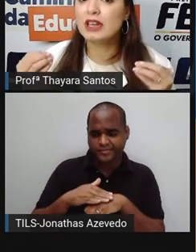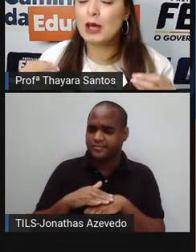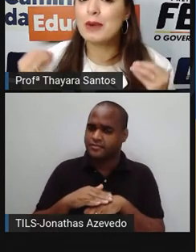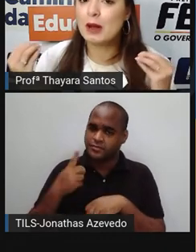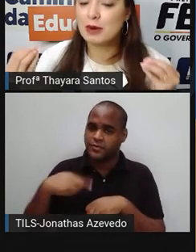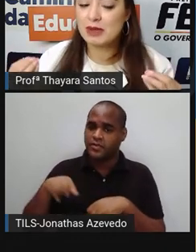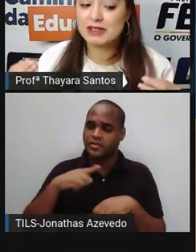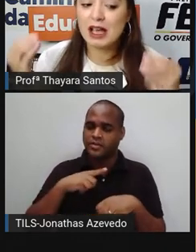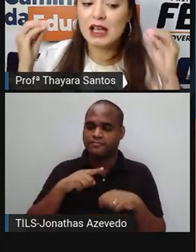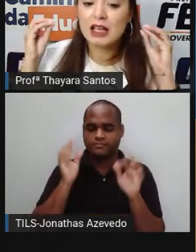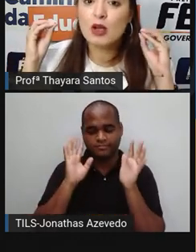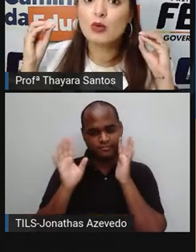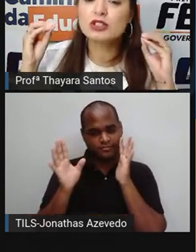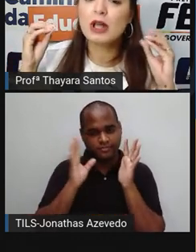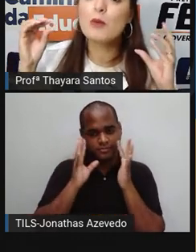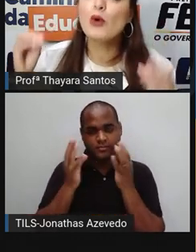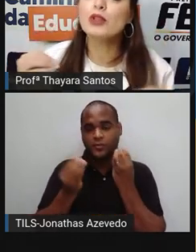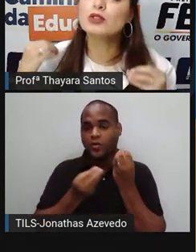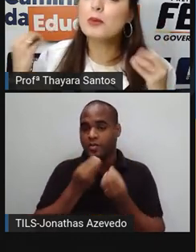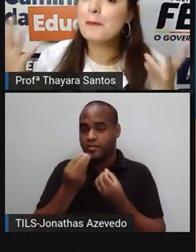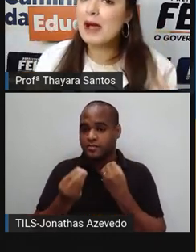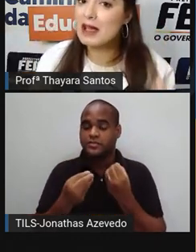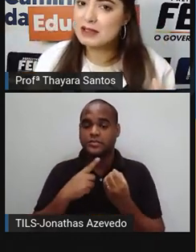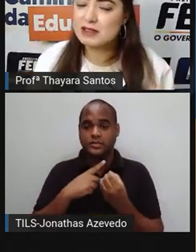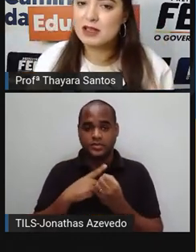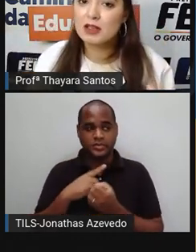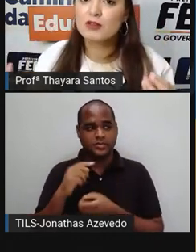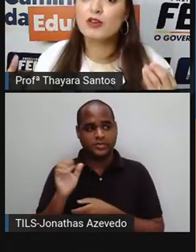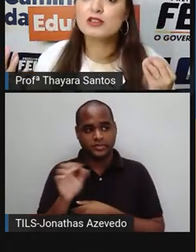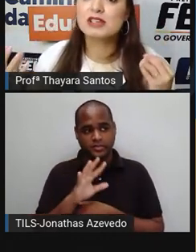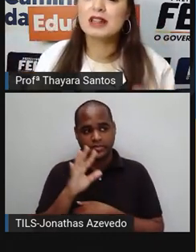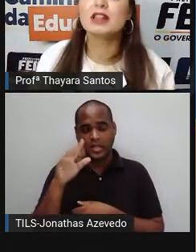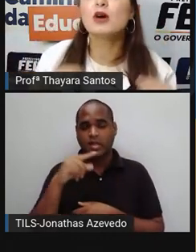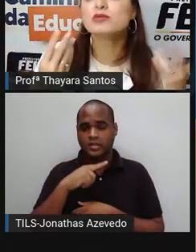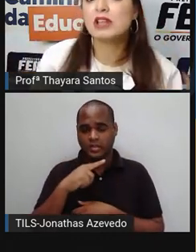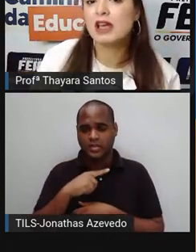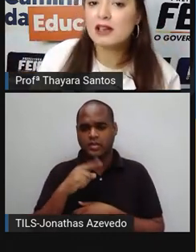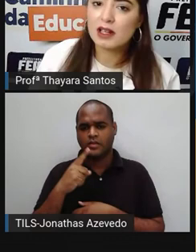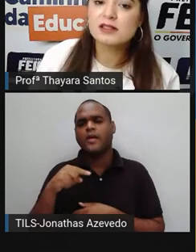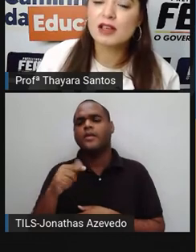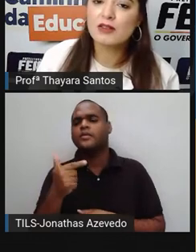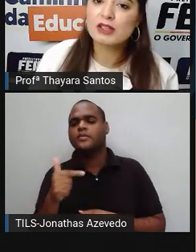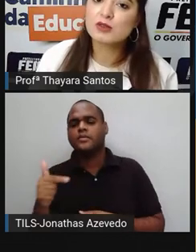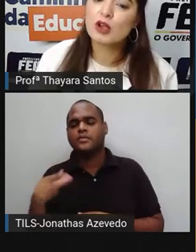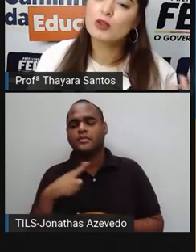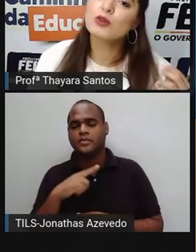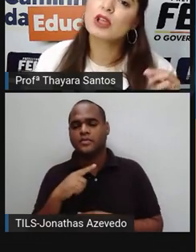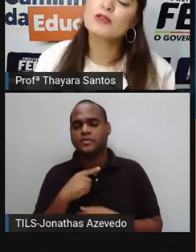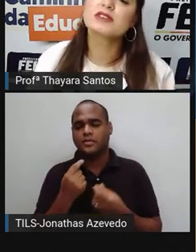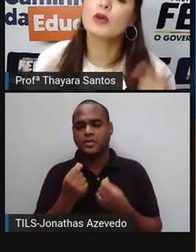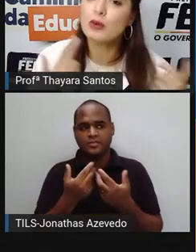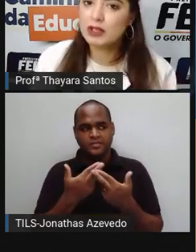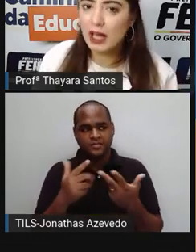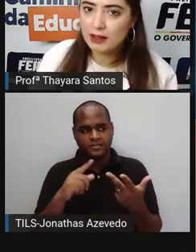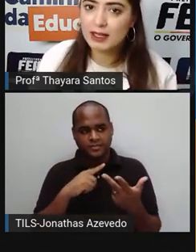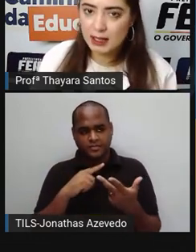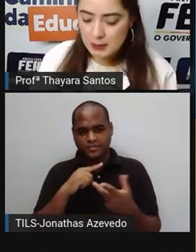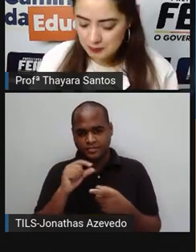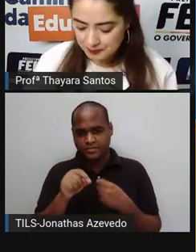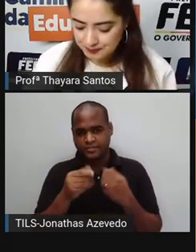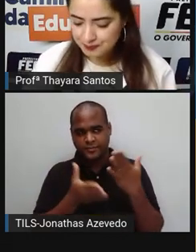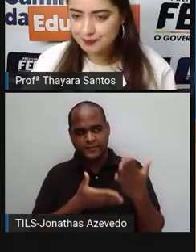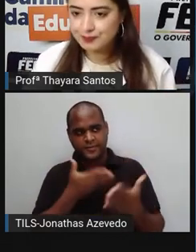a gente deveria parar para pensar que custa muito mais você não ter que ele serviço do que você